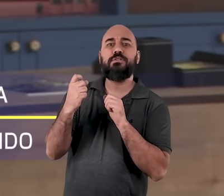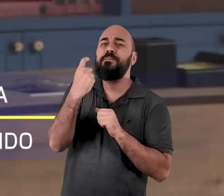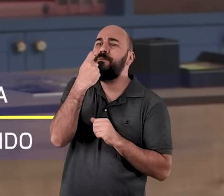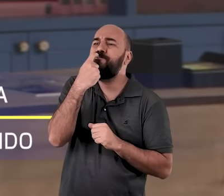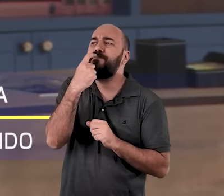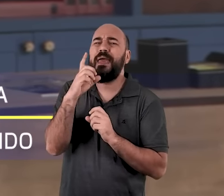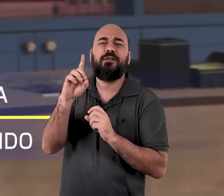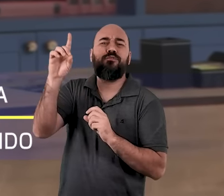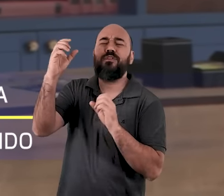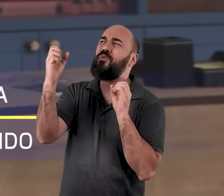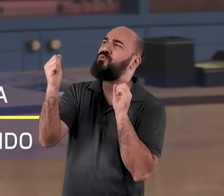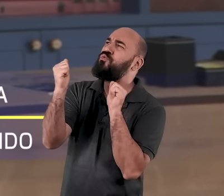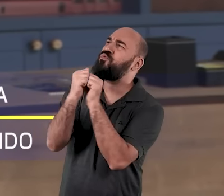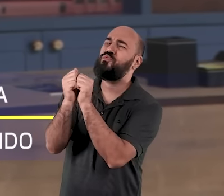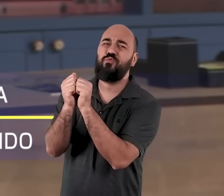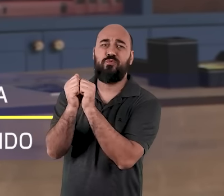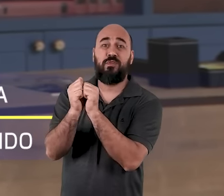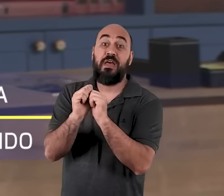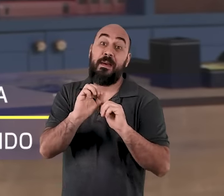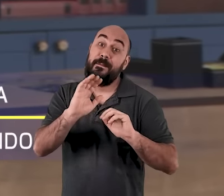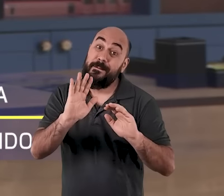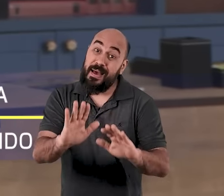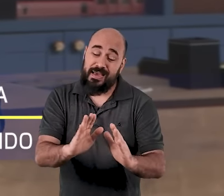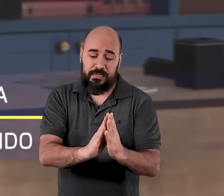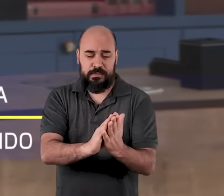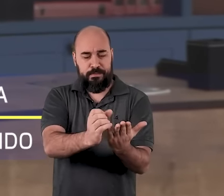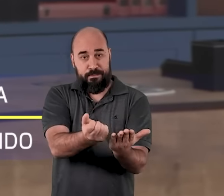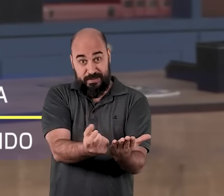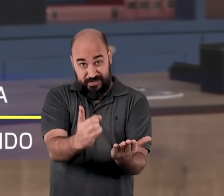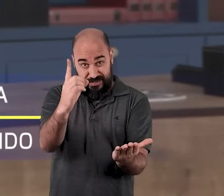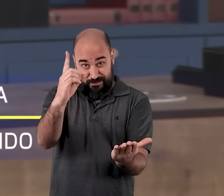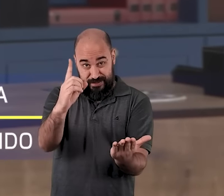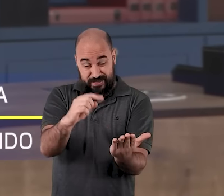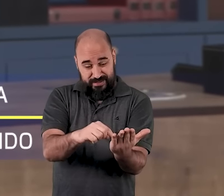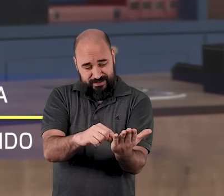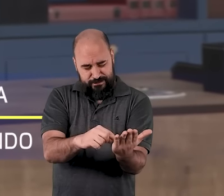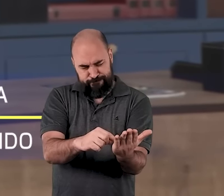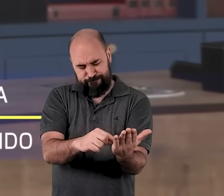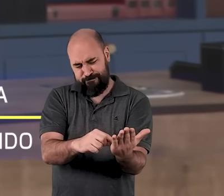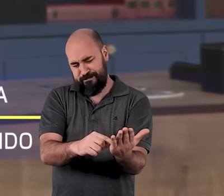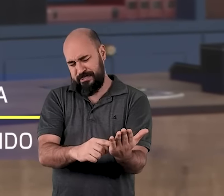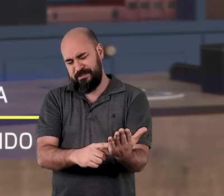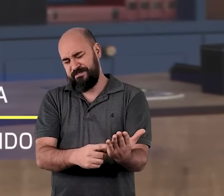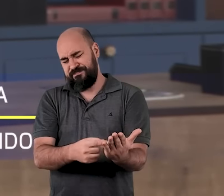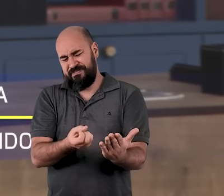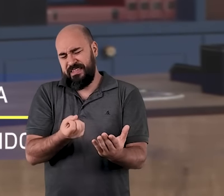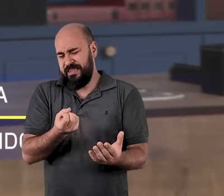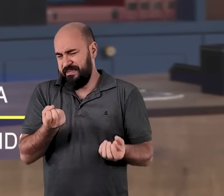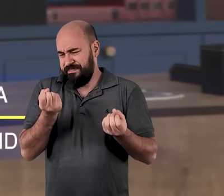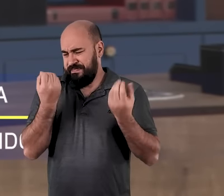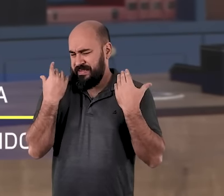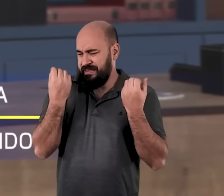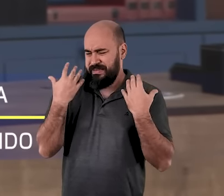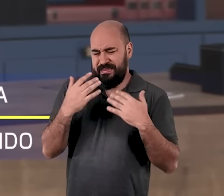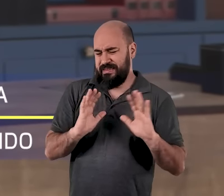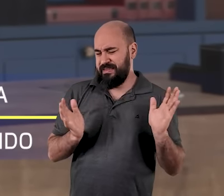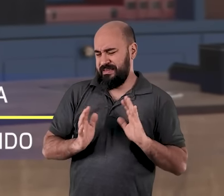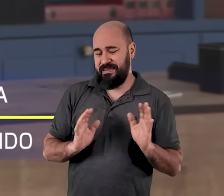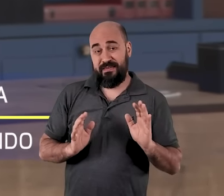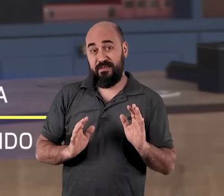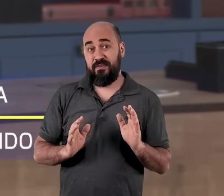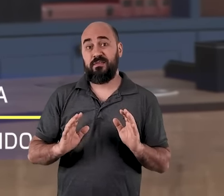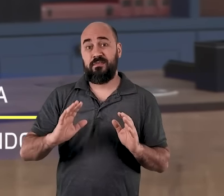nós rejeitamos essa mensagem, quando nós nos tornamos indiferentes a essa mensagem, em vez de nos